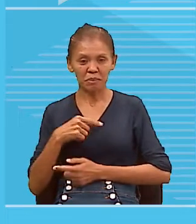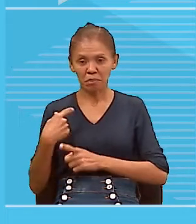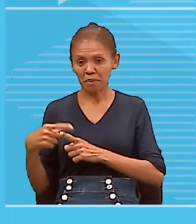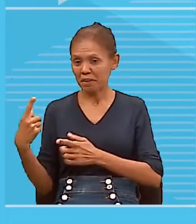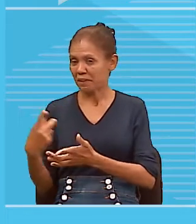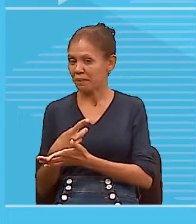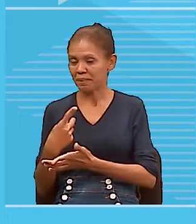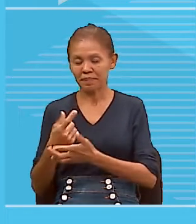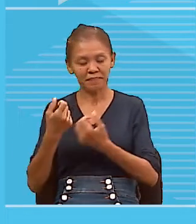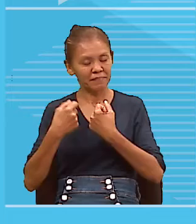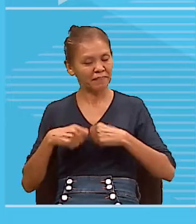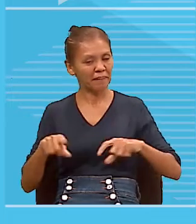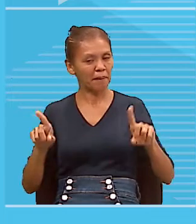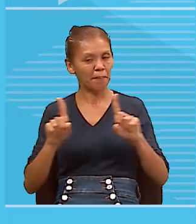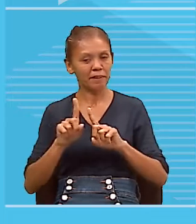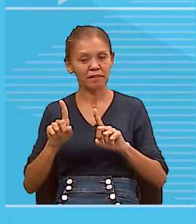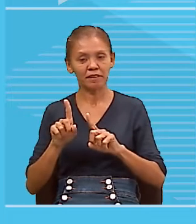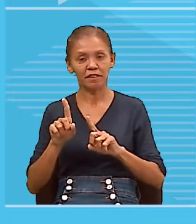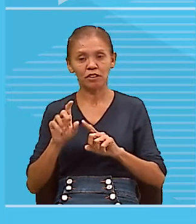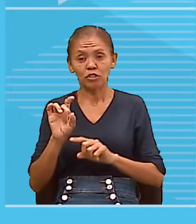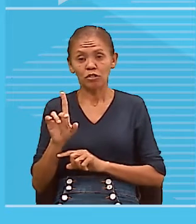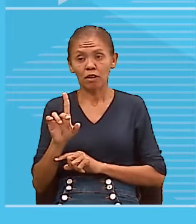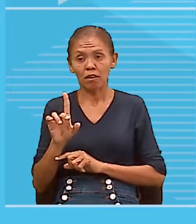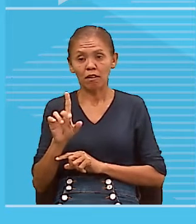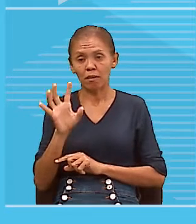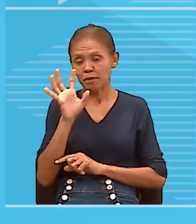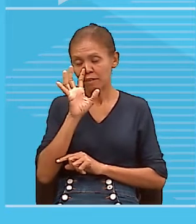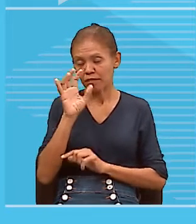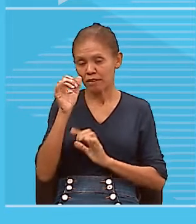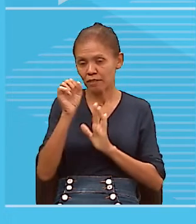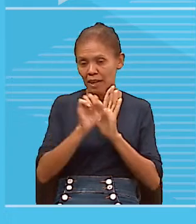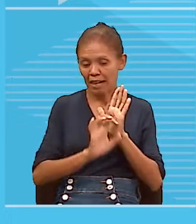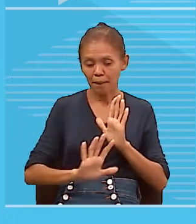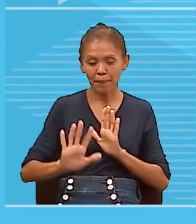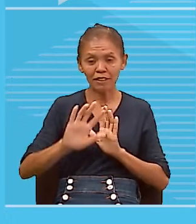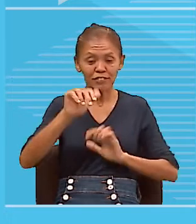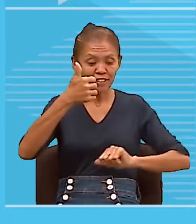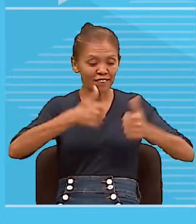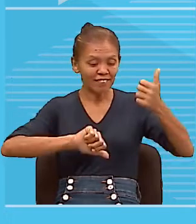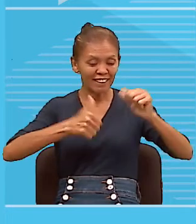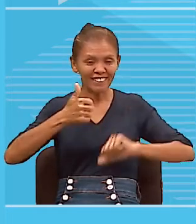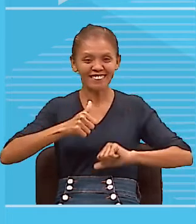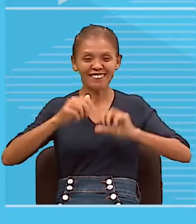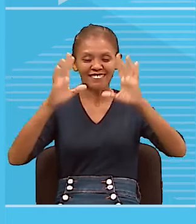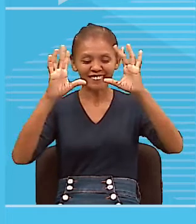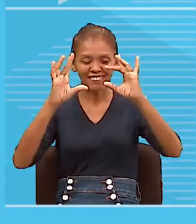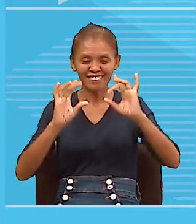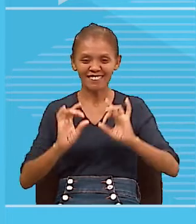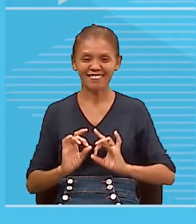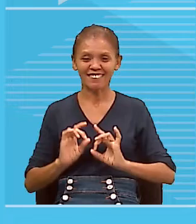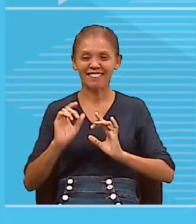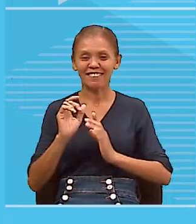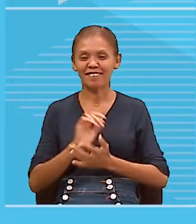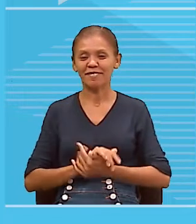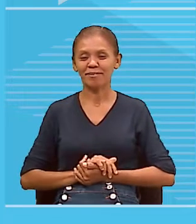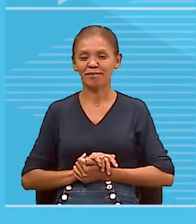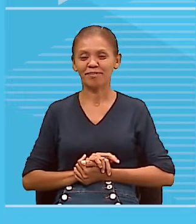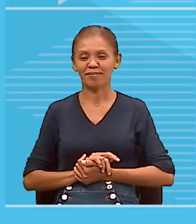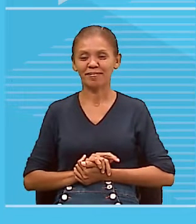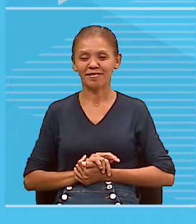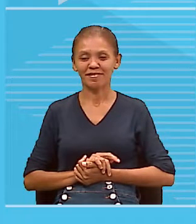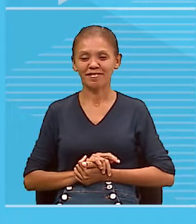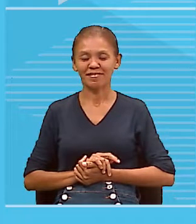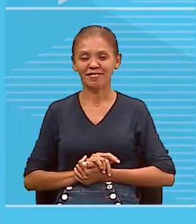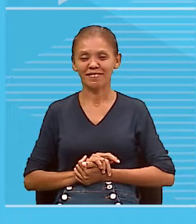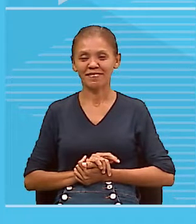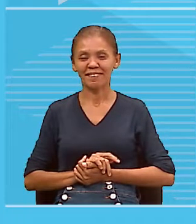uma imagem E analisando uma imagem Tá certo então é isso que a gente vai fazer arrasem bem aí